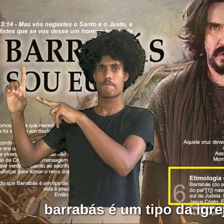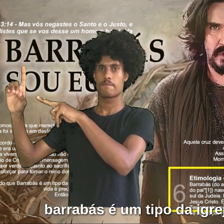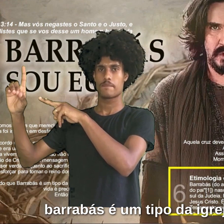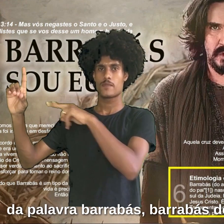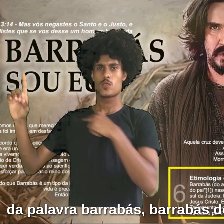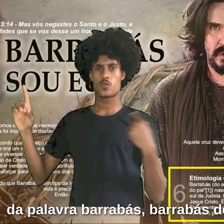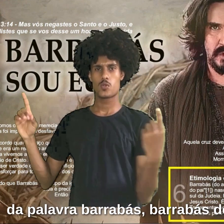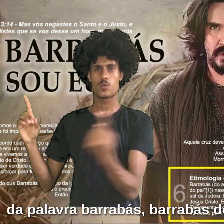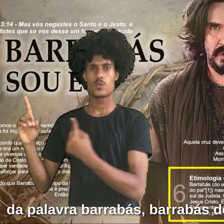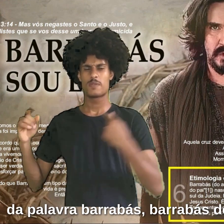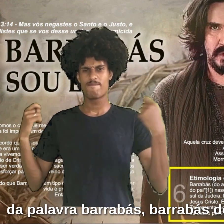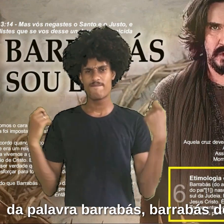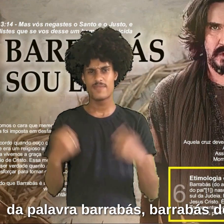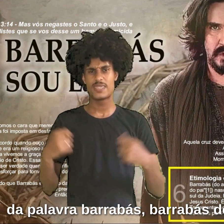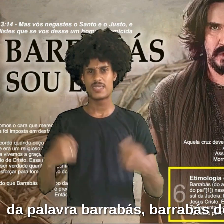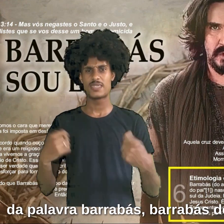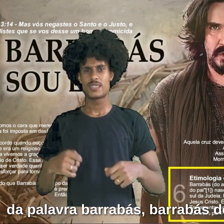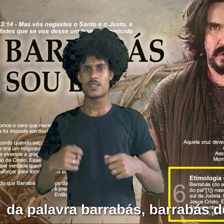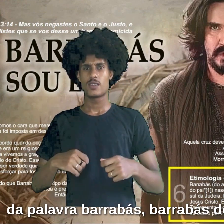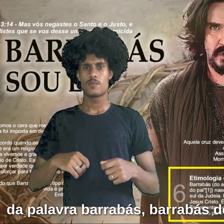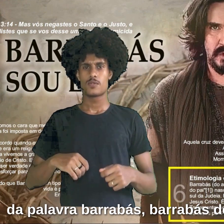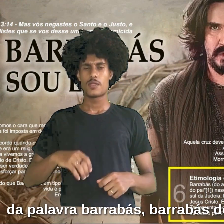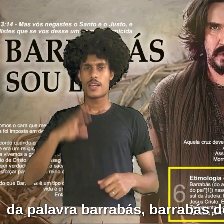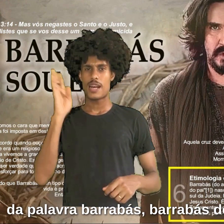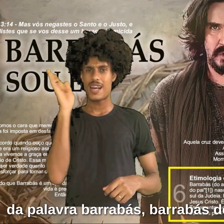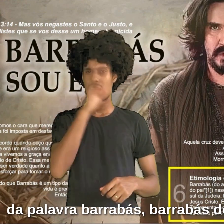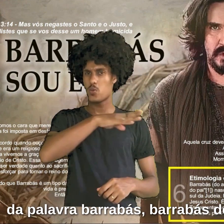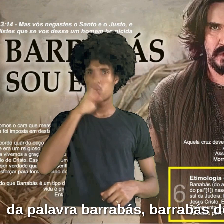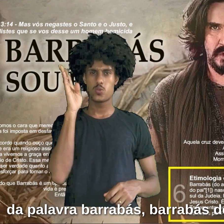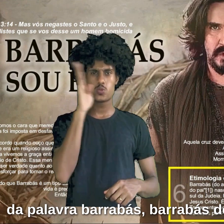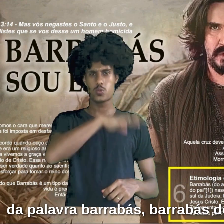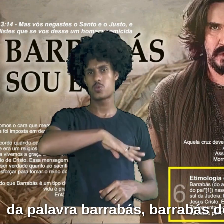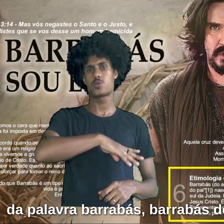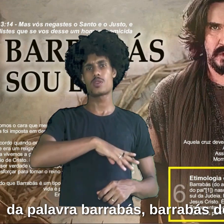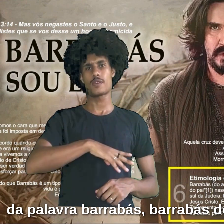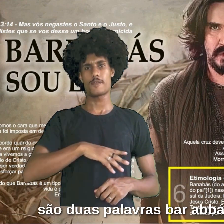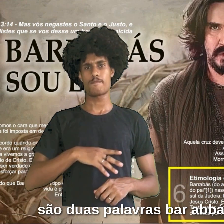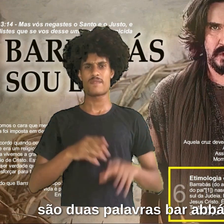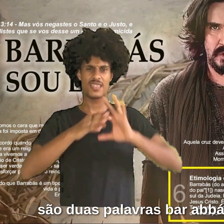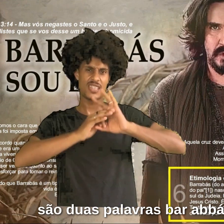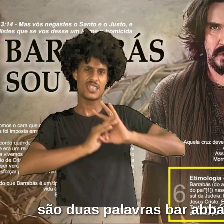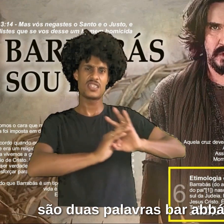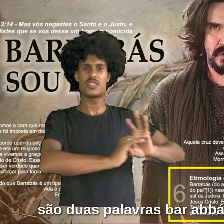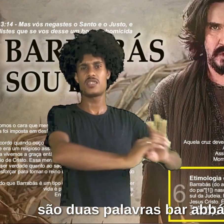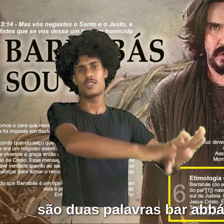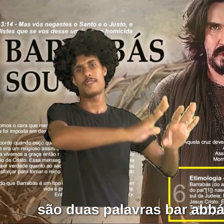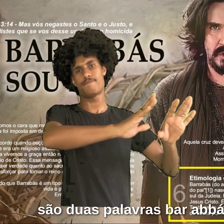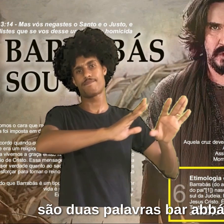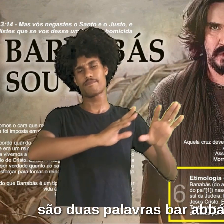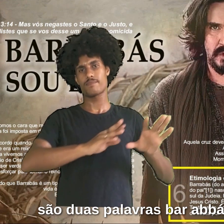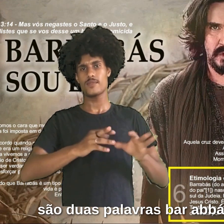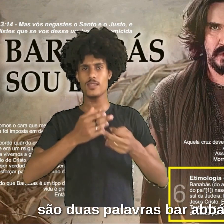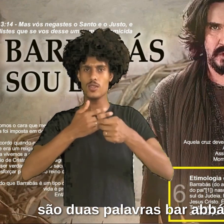a etimologia da palavra Barrabás. Barrabás do aramaico significa bar, né? São duas palavras,